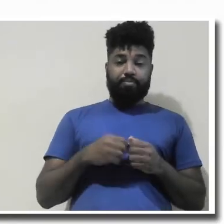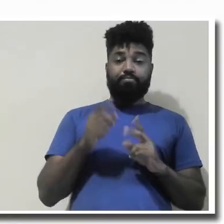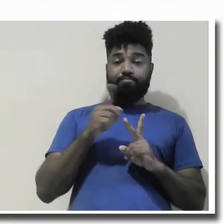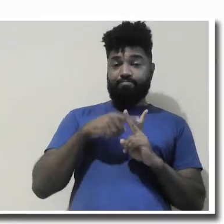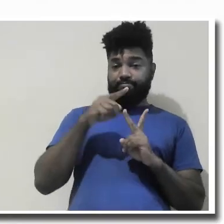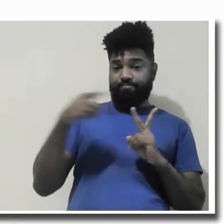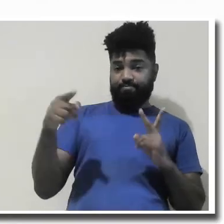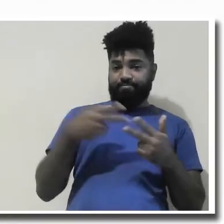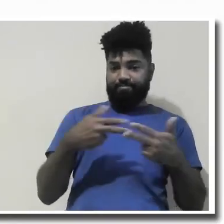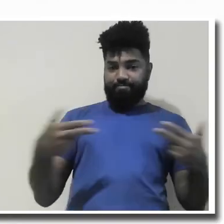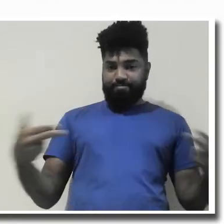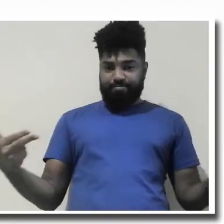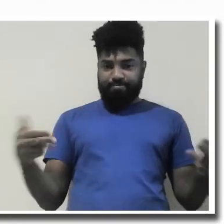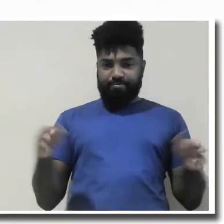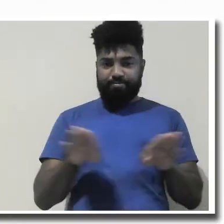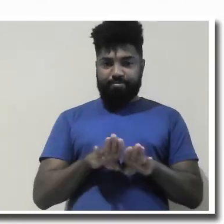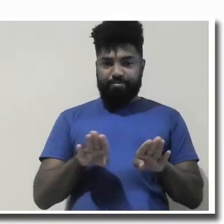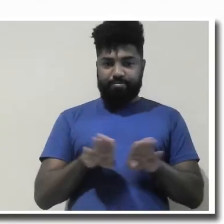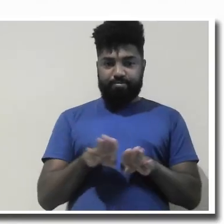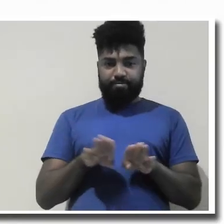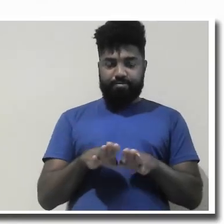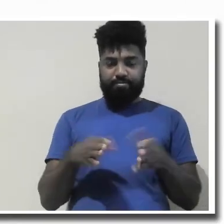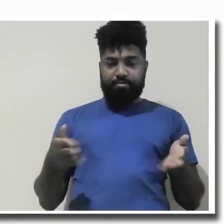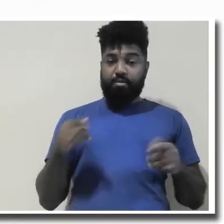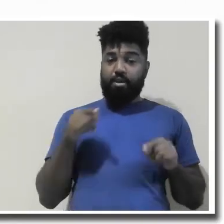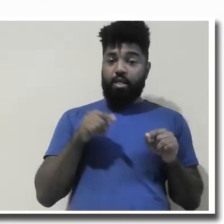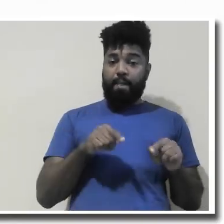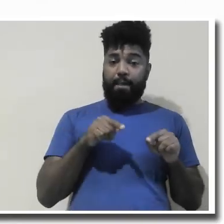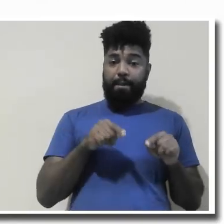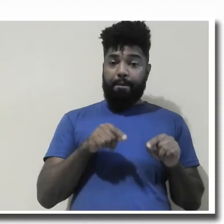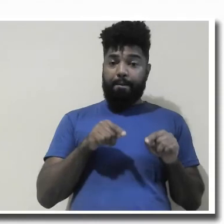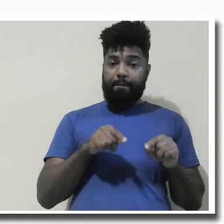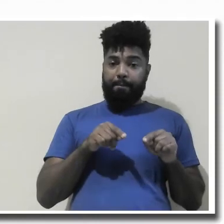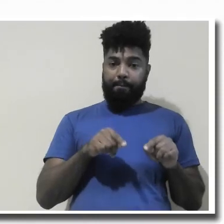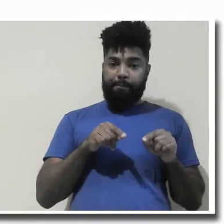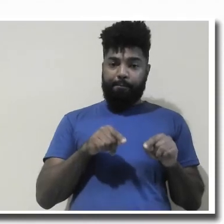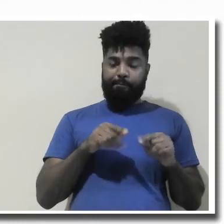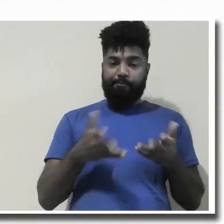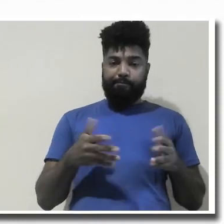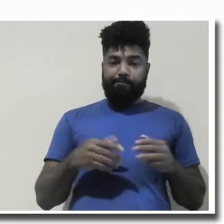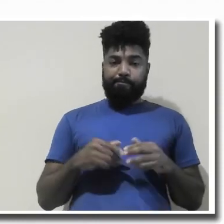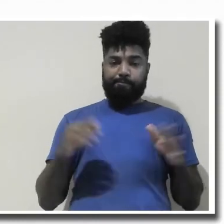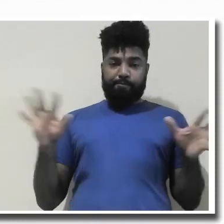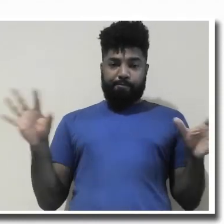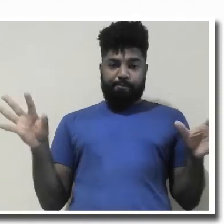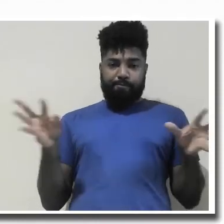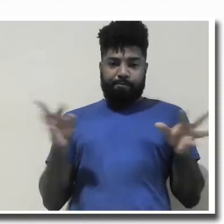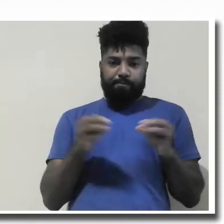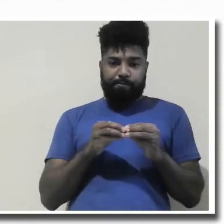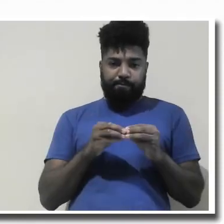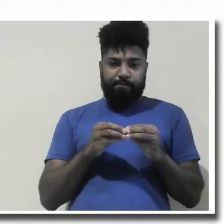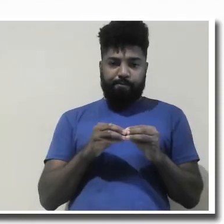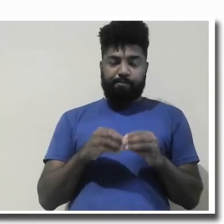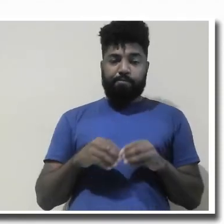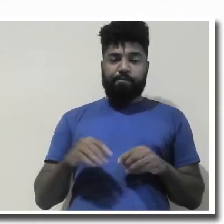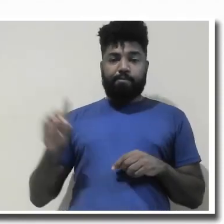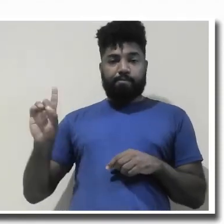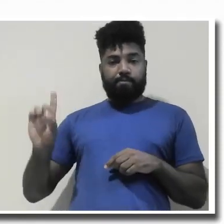radiciação. Aqui, provavelmente, para simplificar da forma da